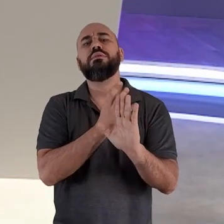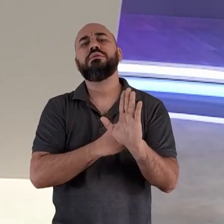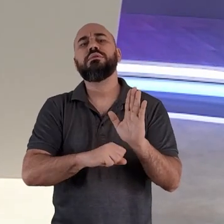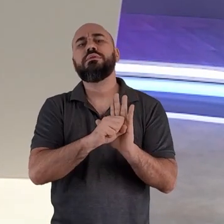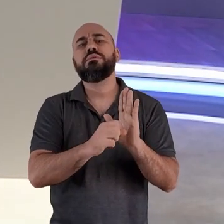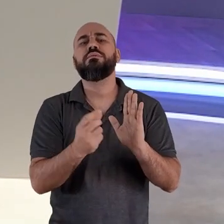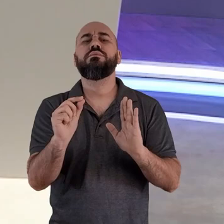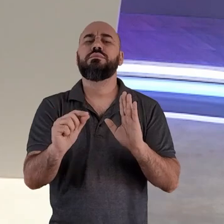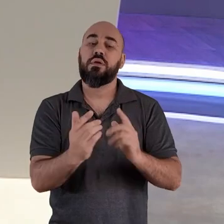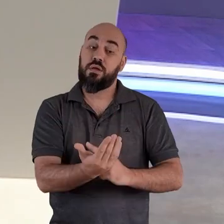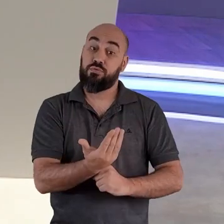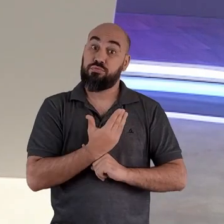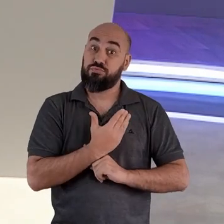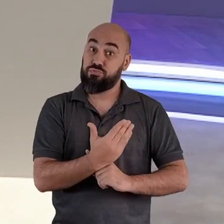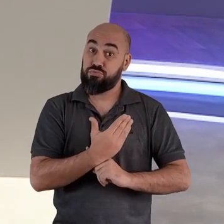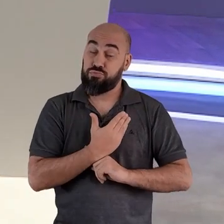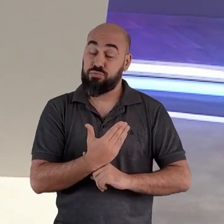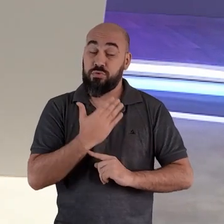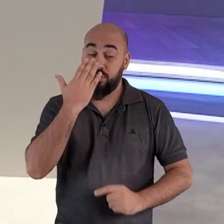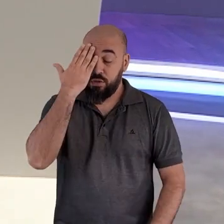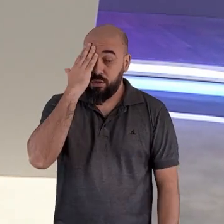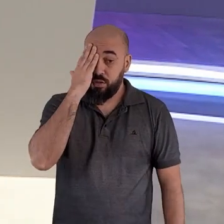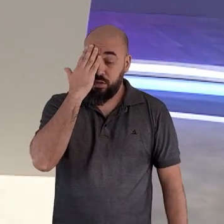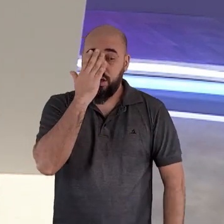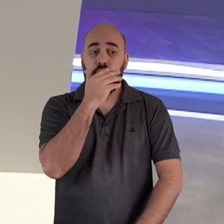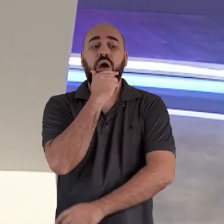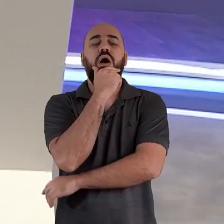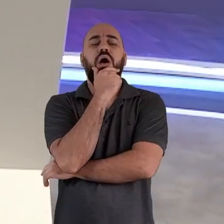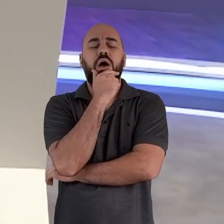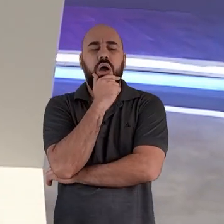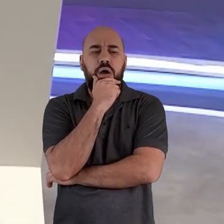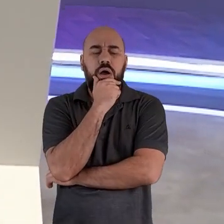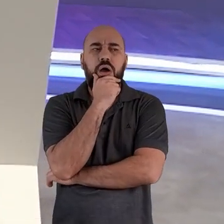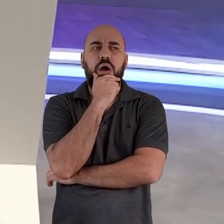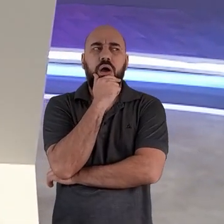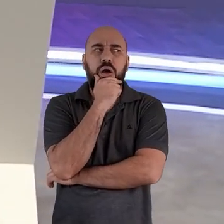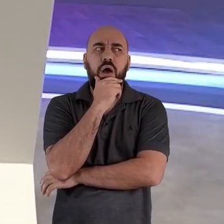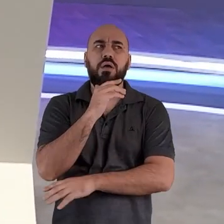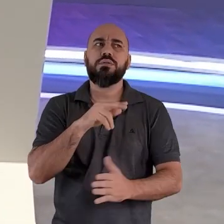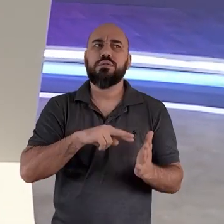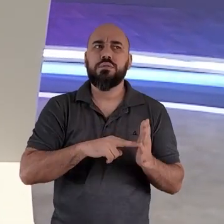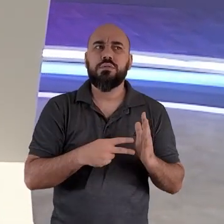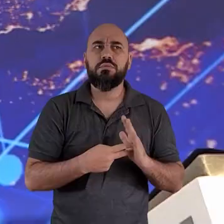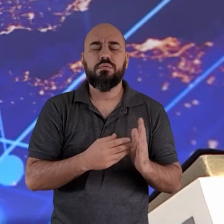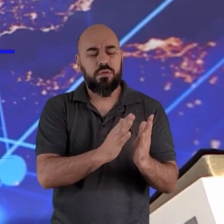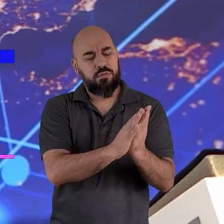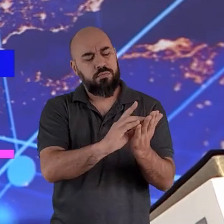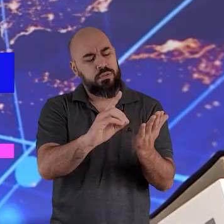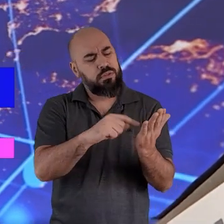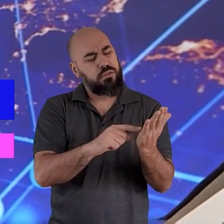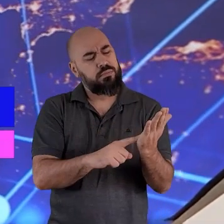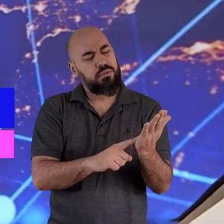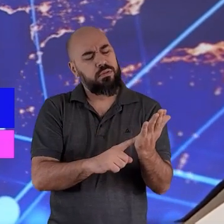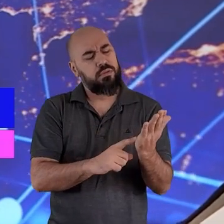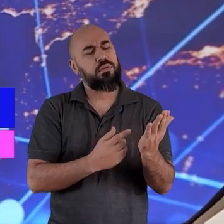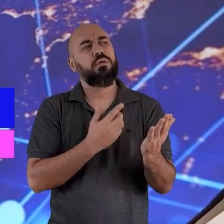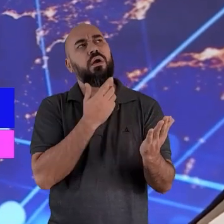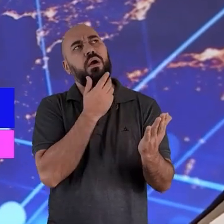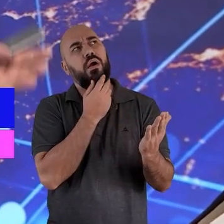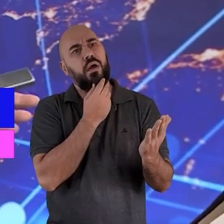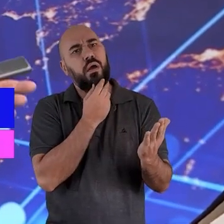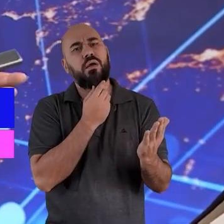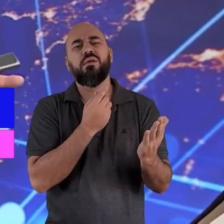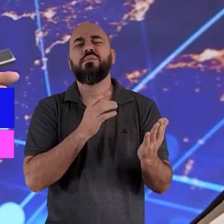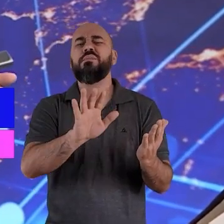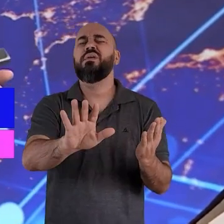nos ajudando a compreender e nos aprofundar na palavra. Por que Deus colocou